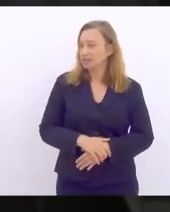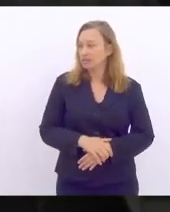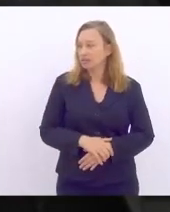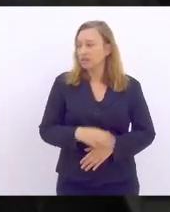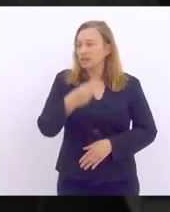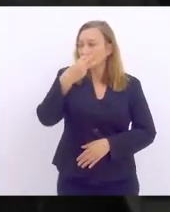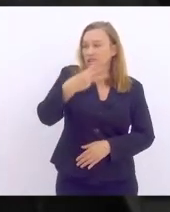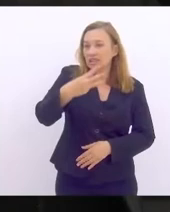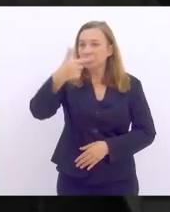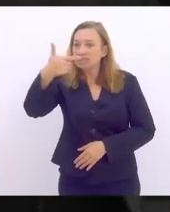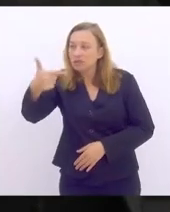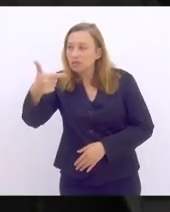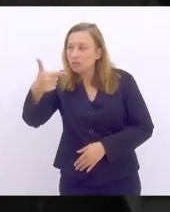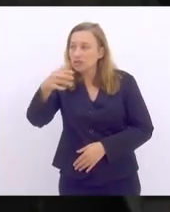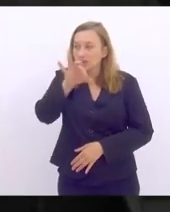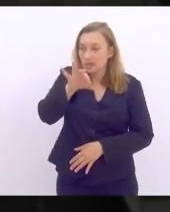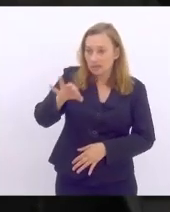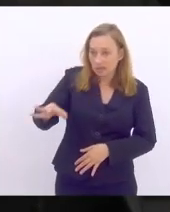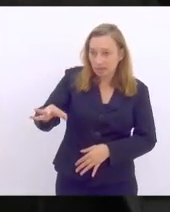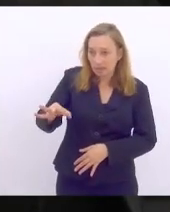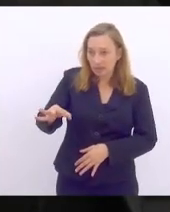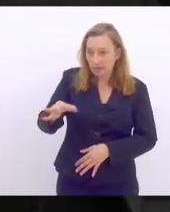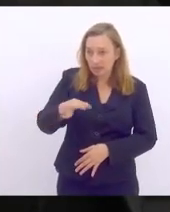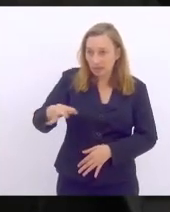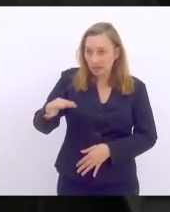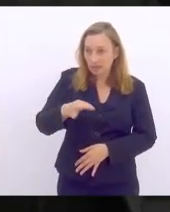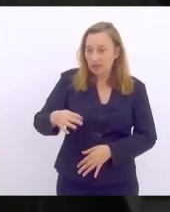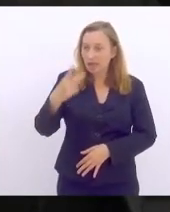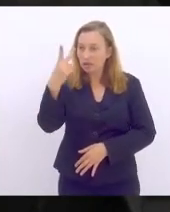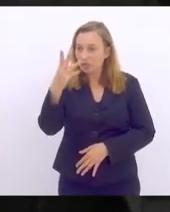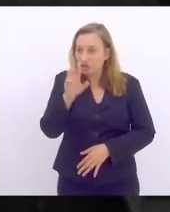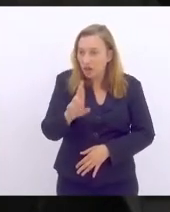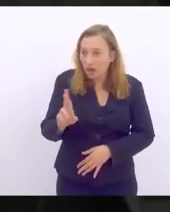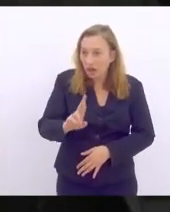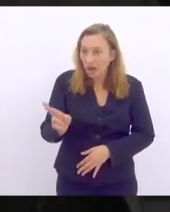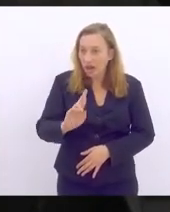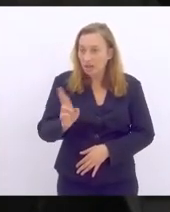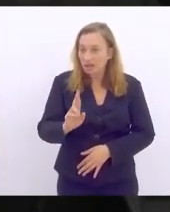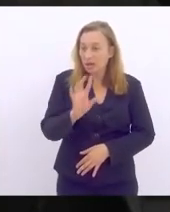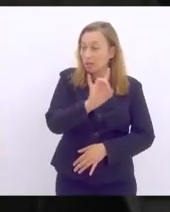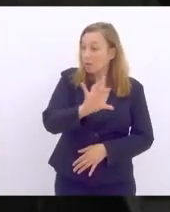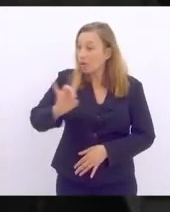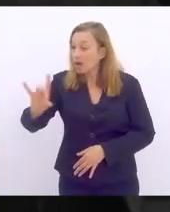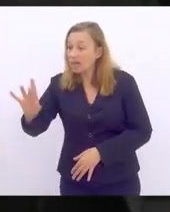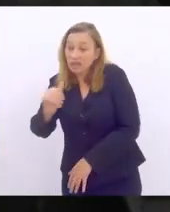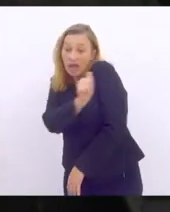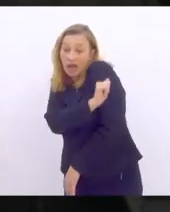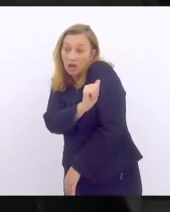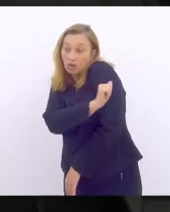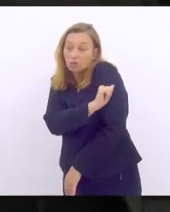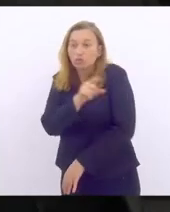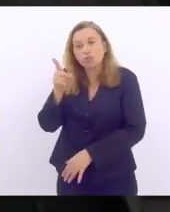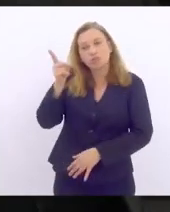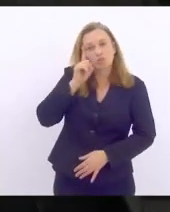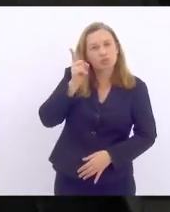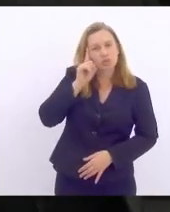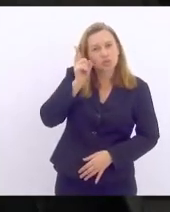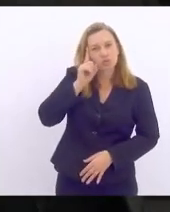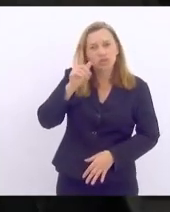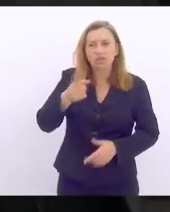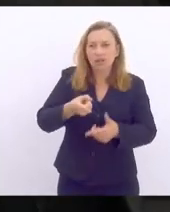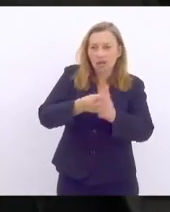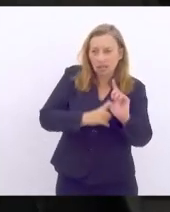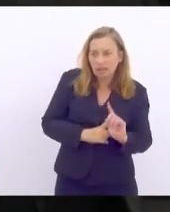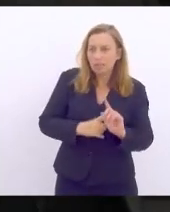entre 32 centavos a dois reais por aluno por dia a depender